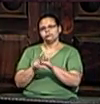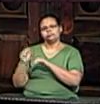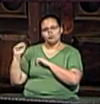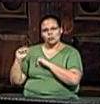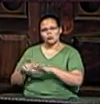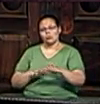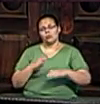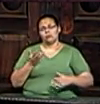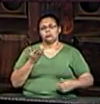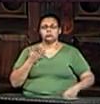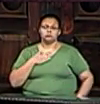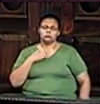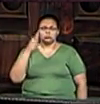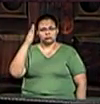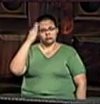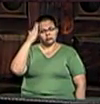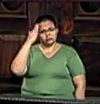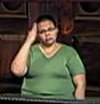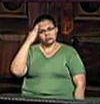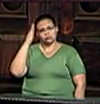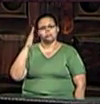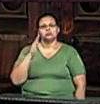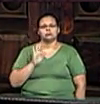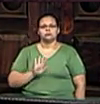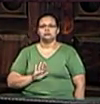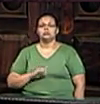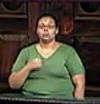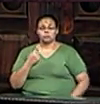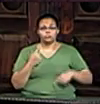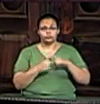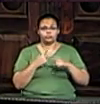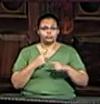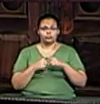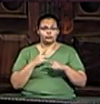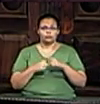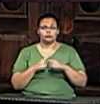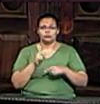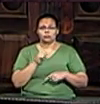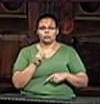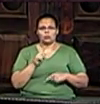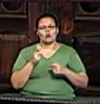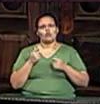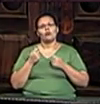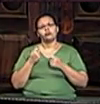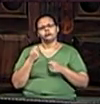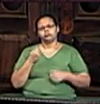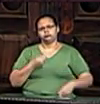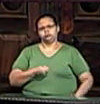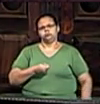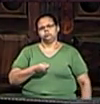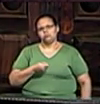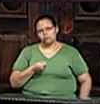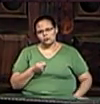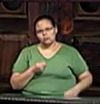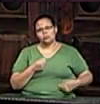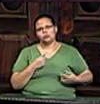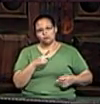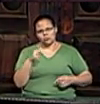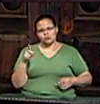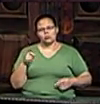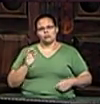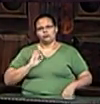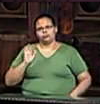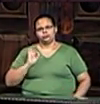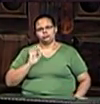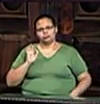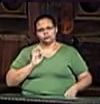eu gostaria de saber o seguinte: por que não se usou a mesma força para conter os